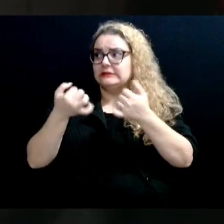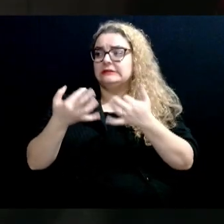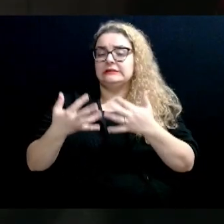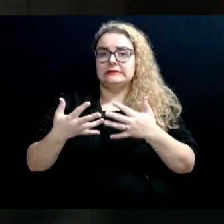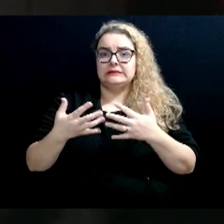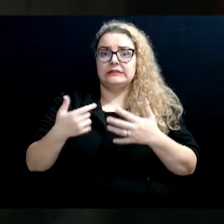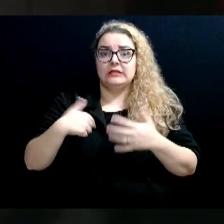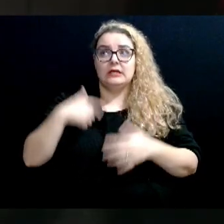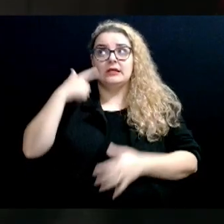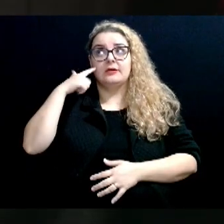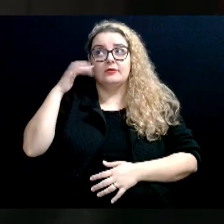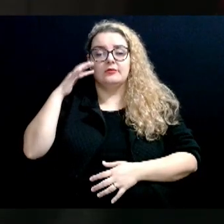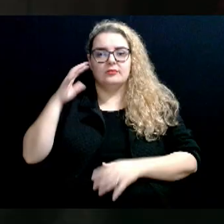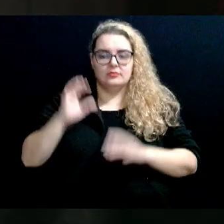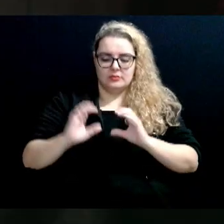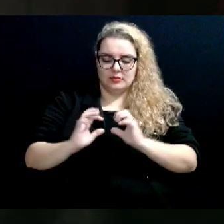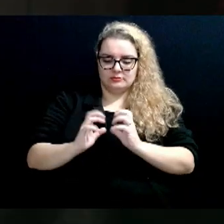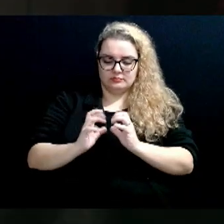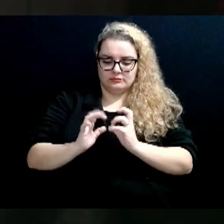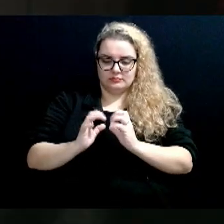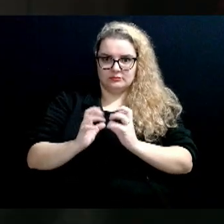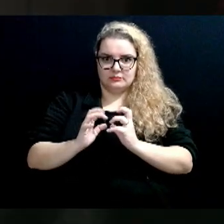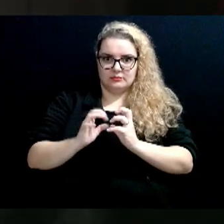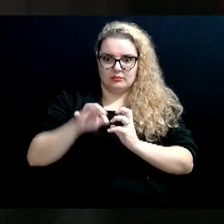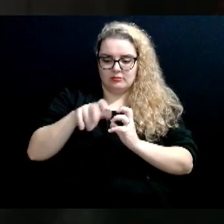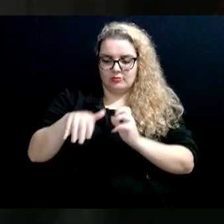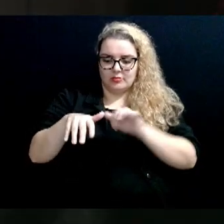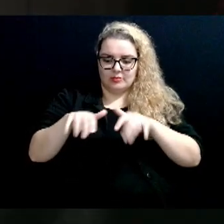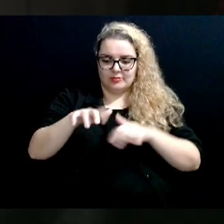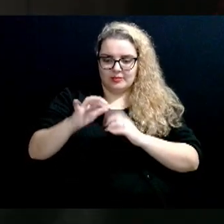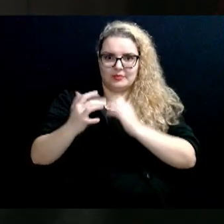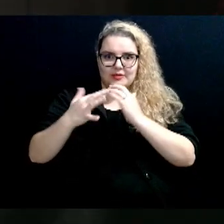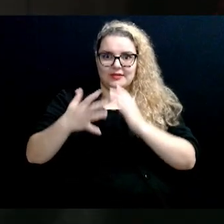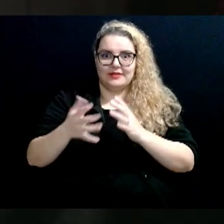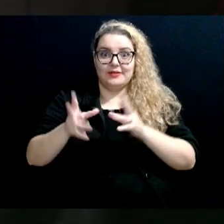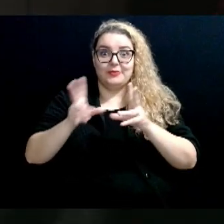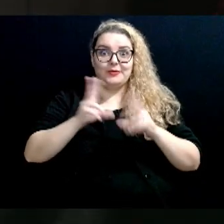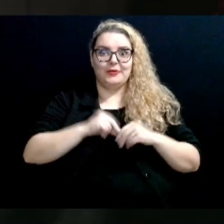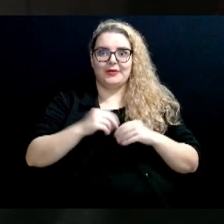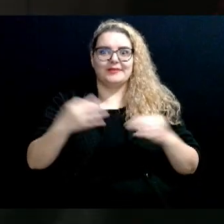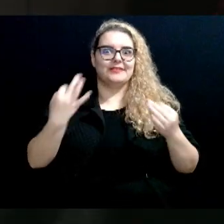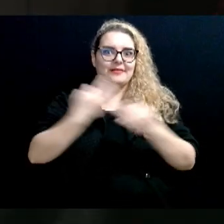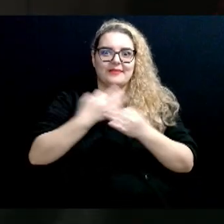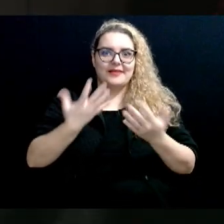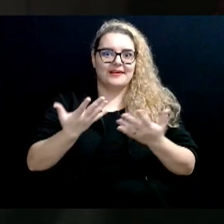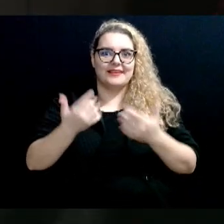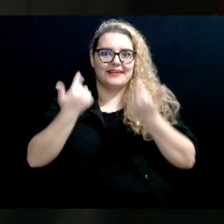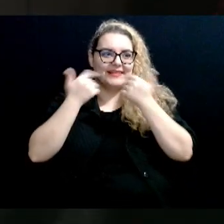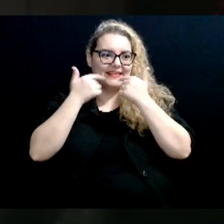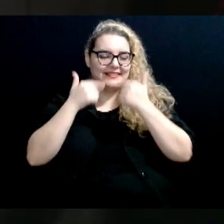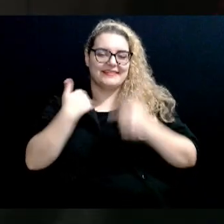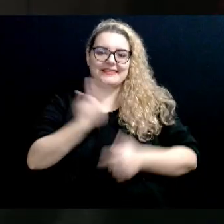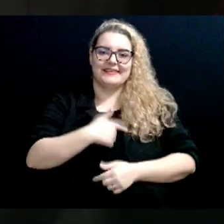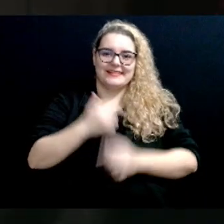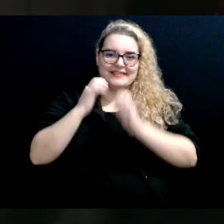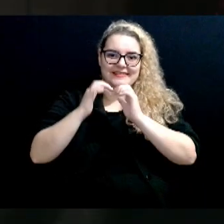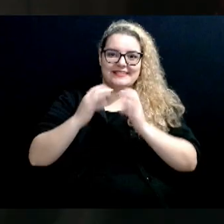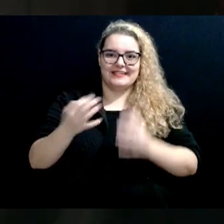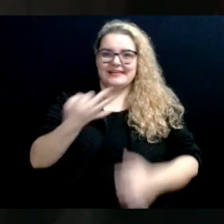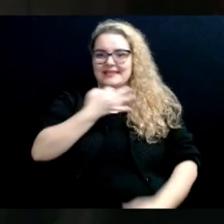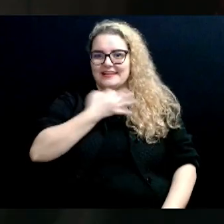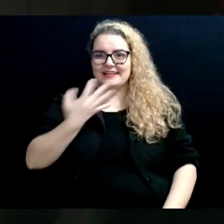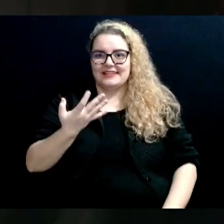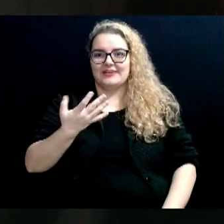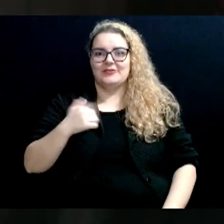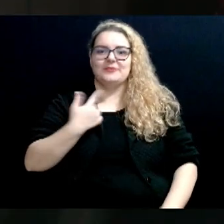o cérebro, um monte de curto-circuito, um monte de... Gente, isso é maravilhoso! O nosso cérebro é maravilhoso, o nosso corpo,